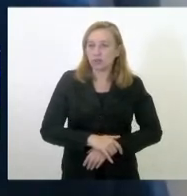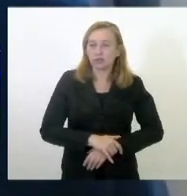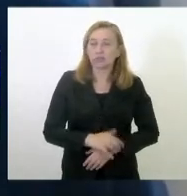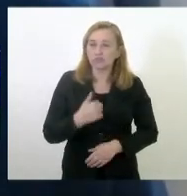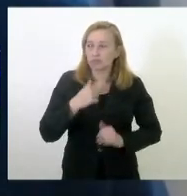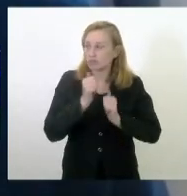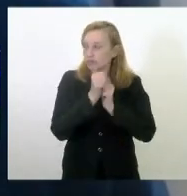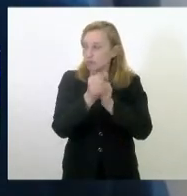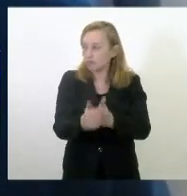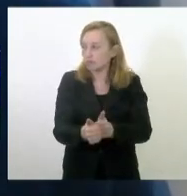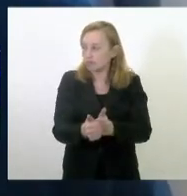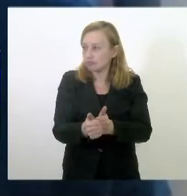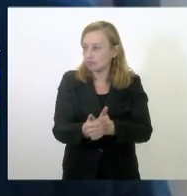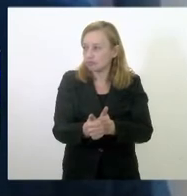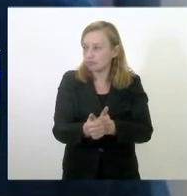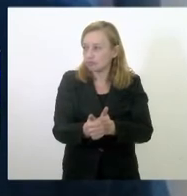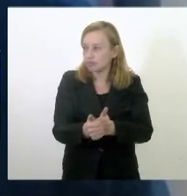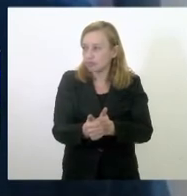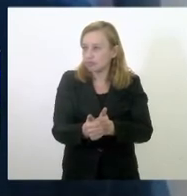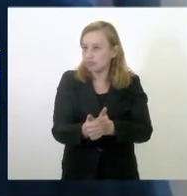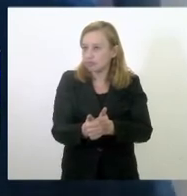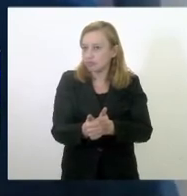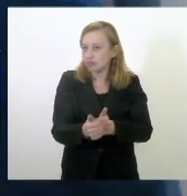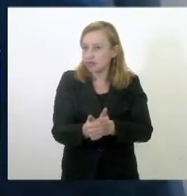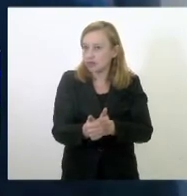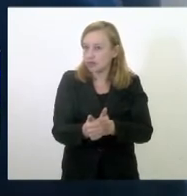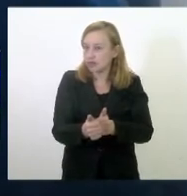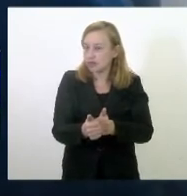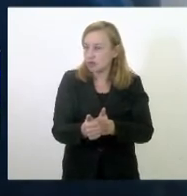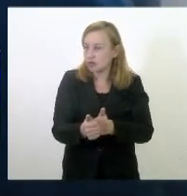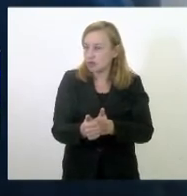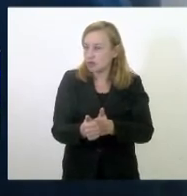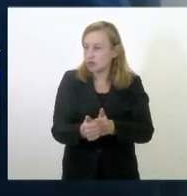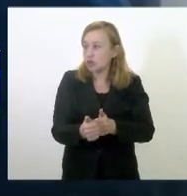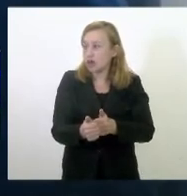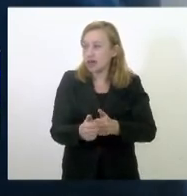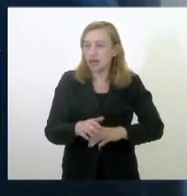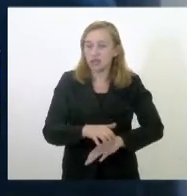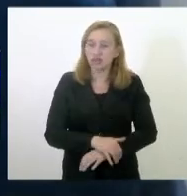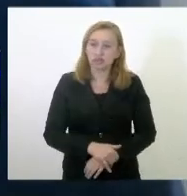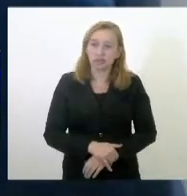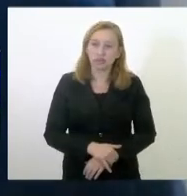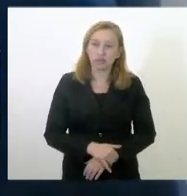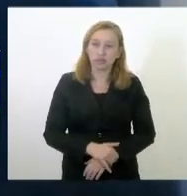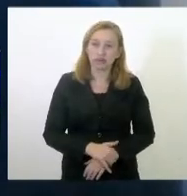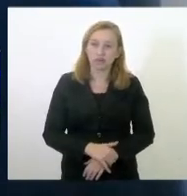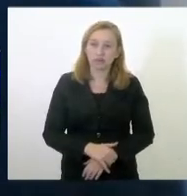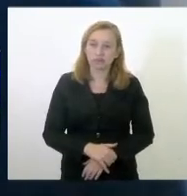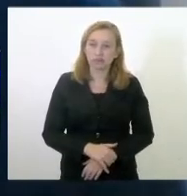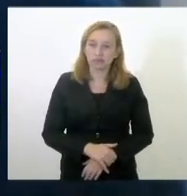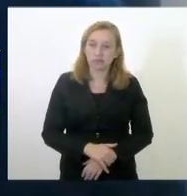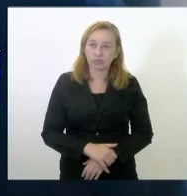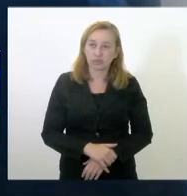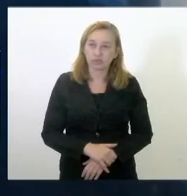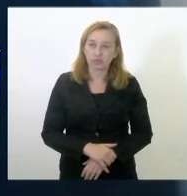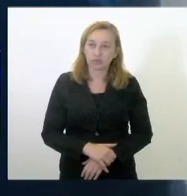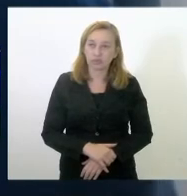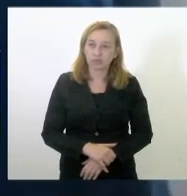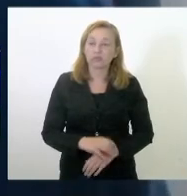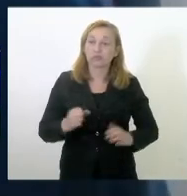acompanho o voto do Luiz Paulo, mas dizendo que eu votarei a favor do projeto assim que os dados de impacto